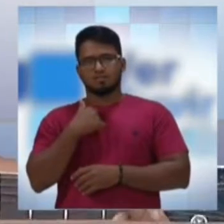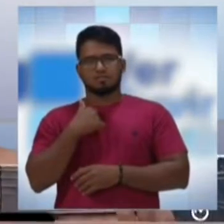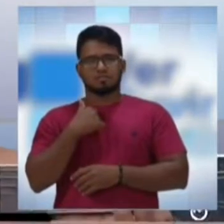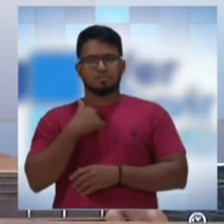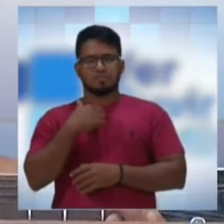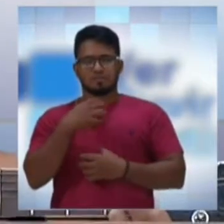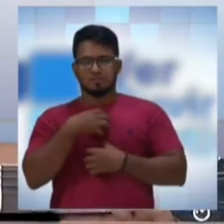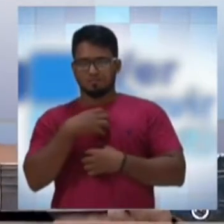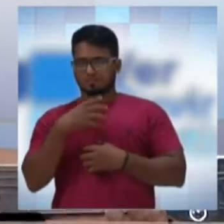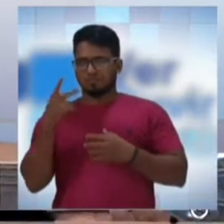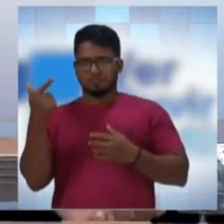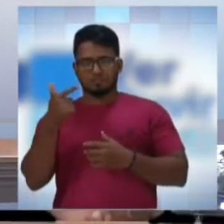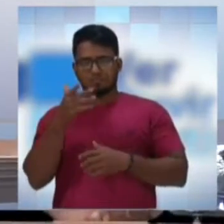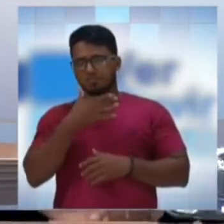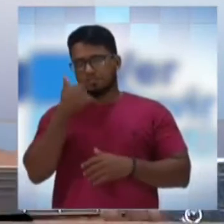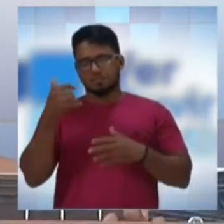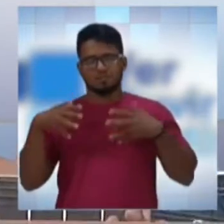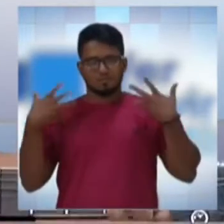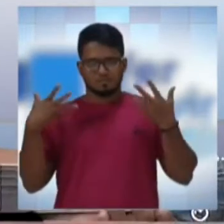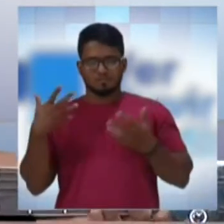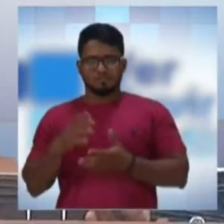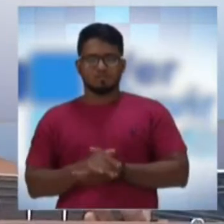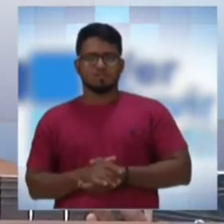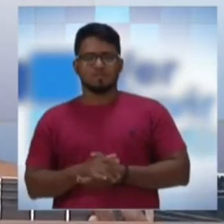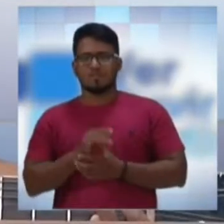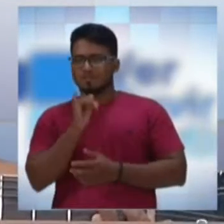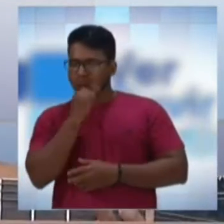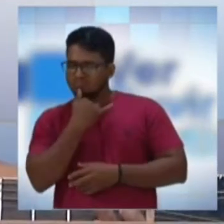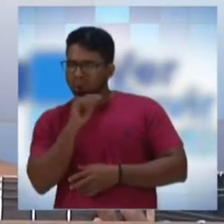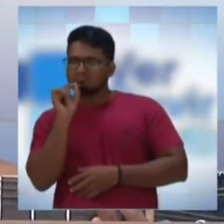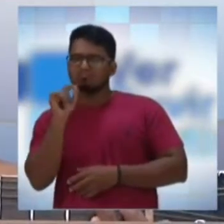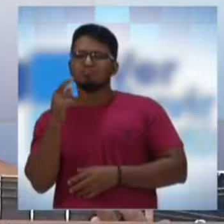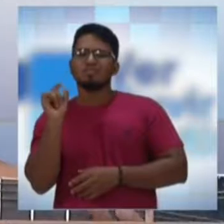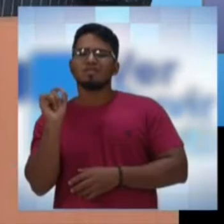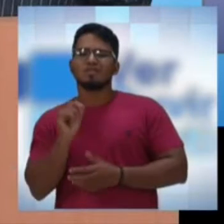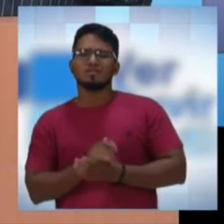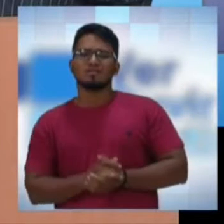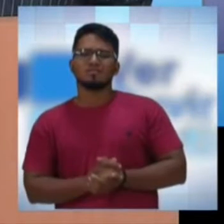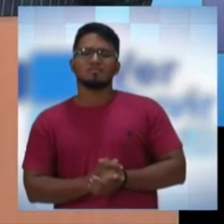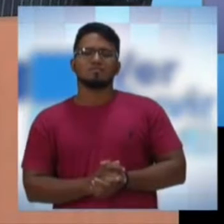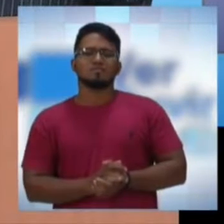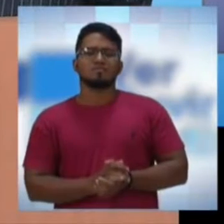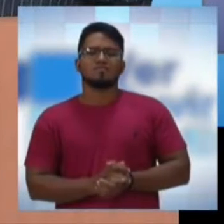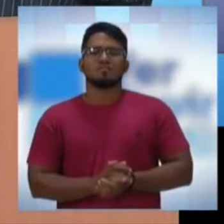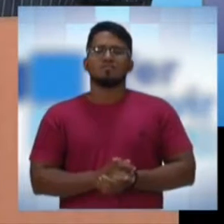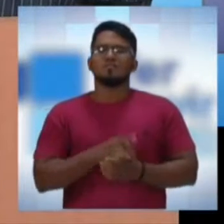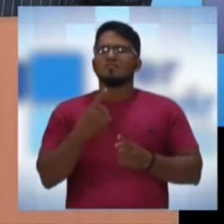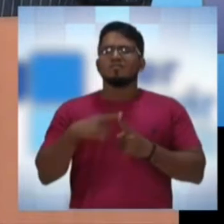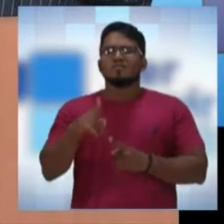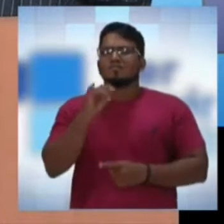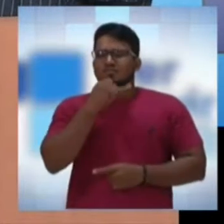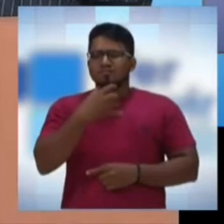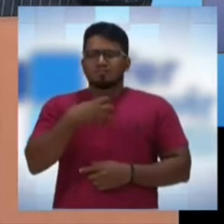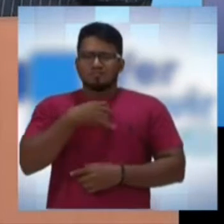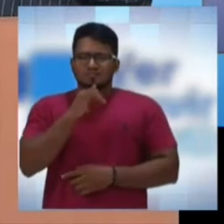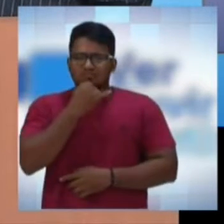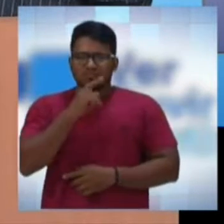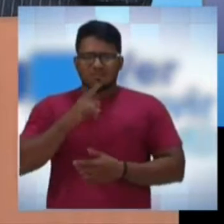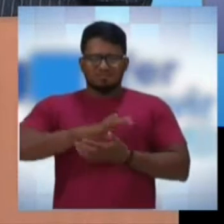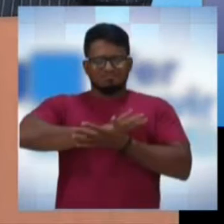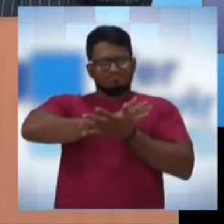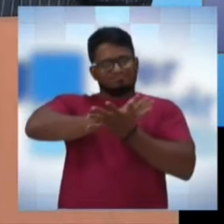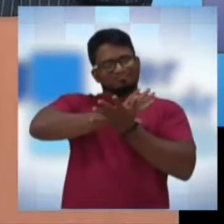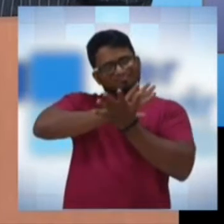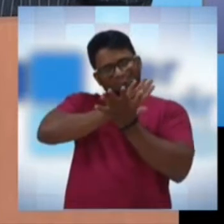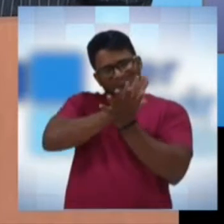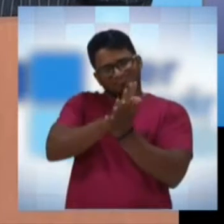é a minha segunda maior alegria. Entendeu? E a maior tristeza? Ah, que te deixa triste? Que me deixa